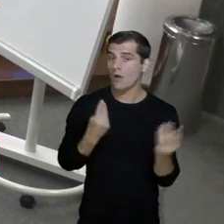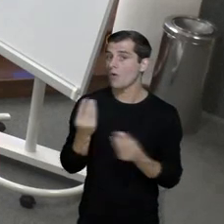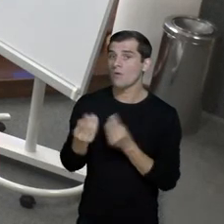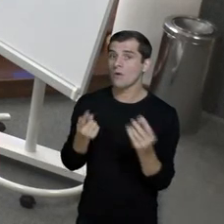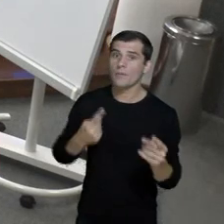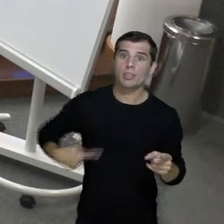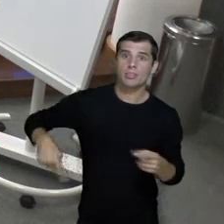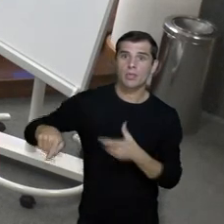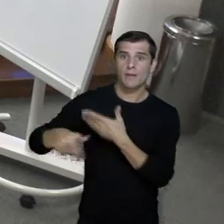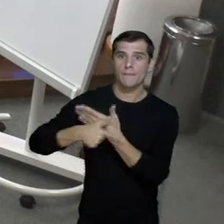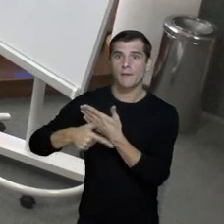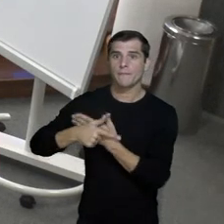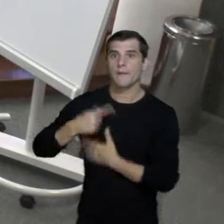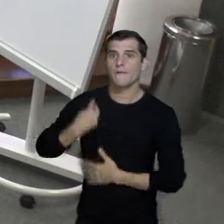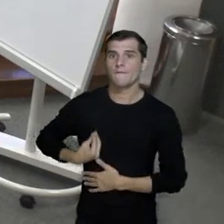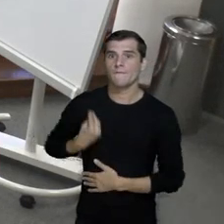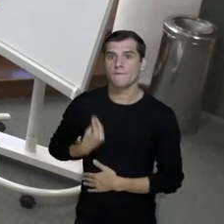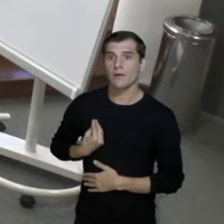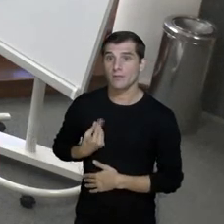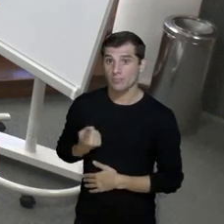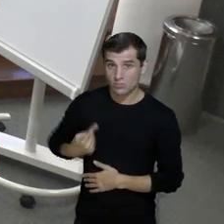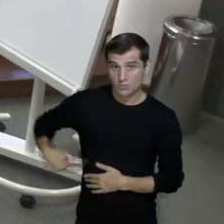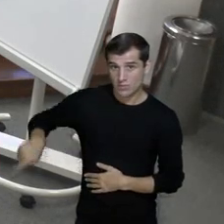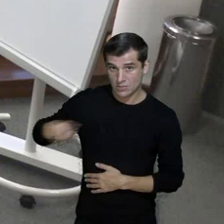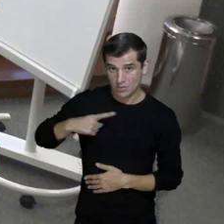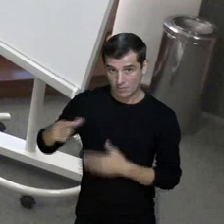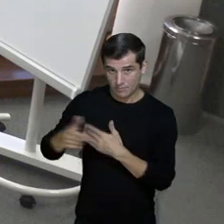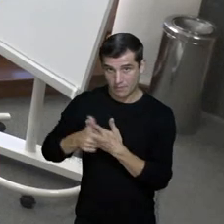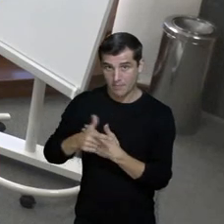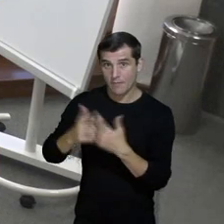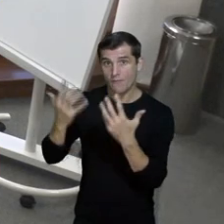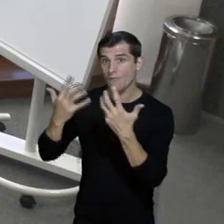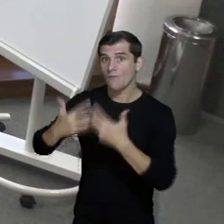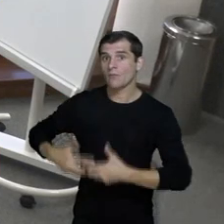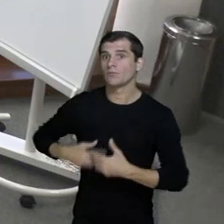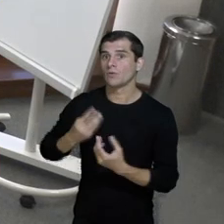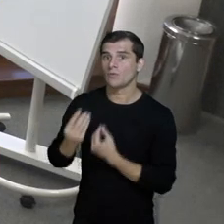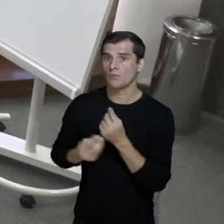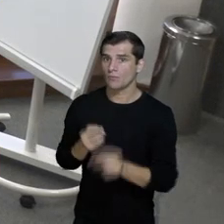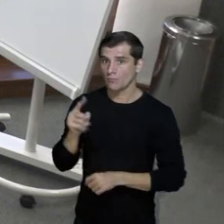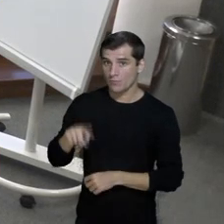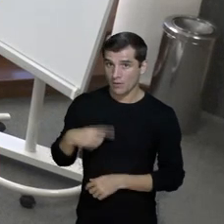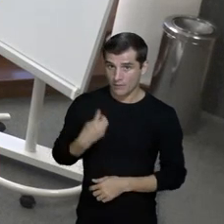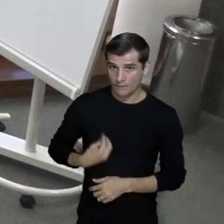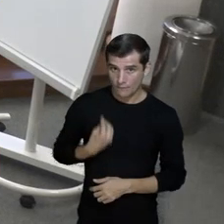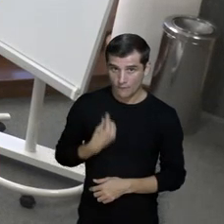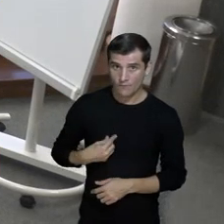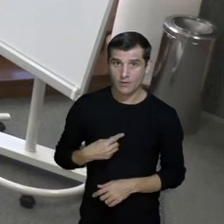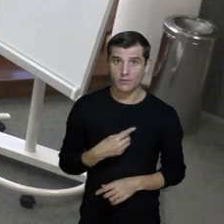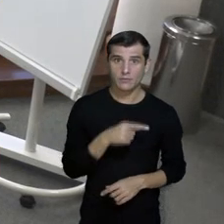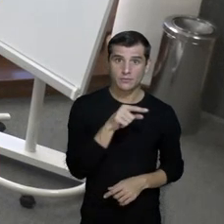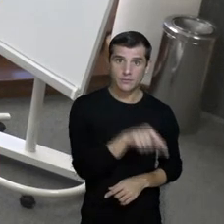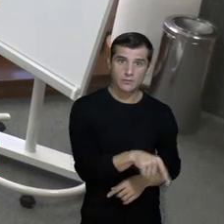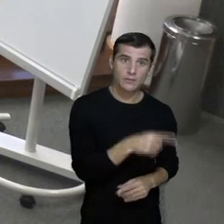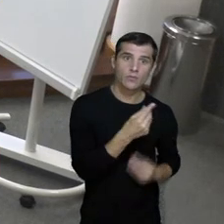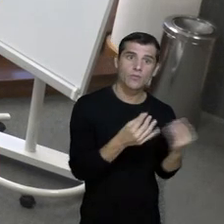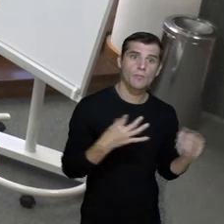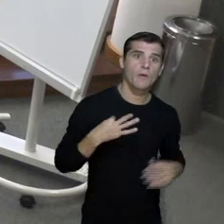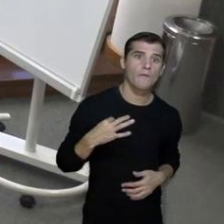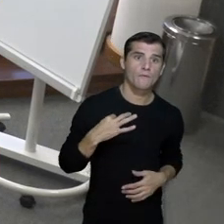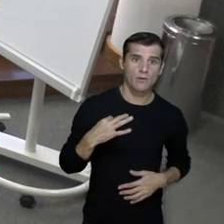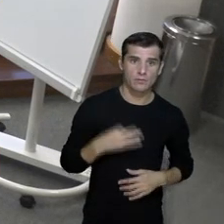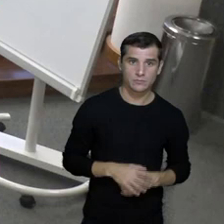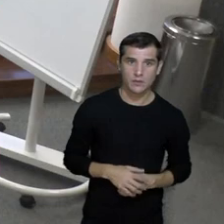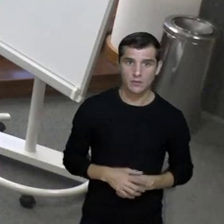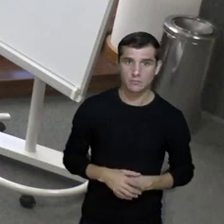papel tá o nosso papel a nossa função ser e estar voluntários ser